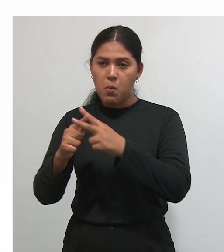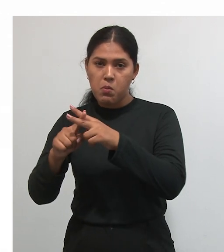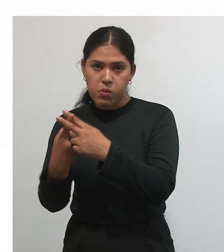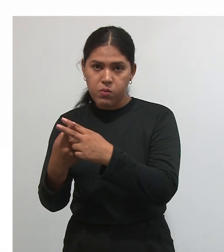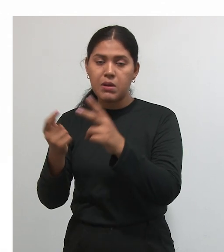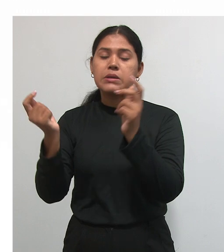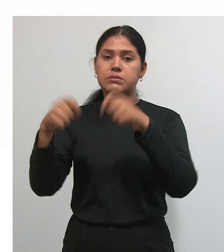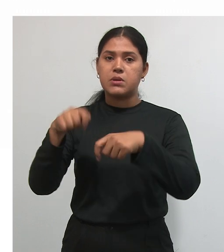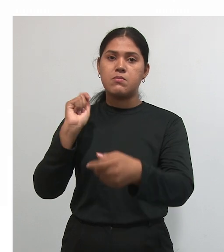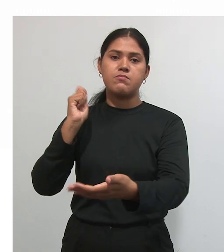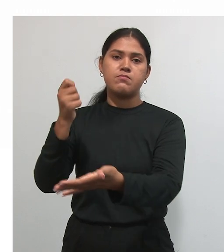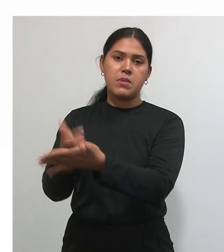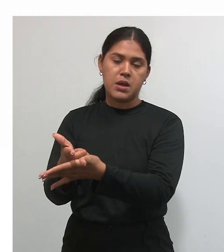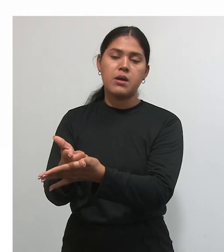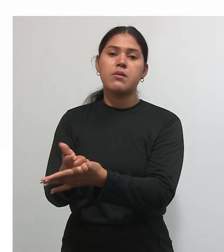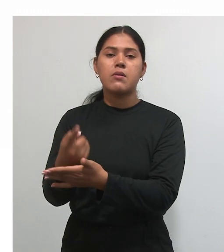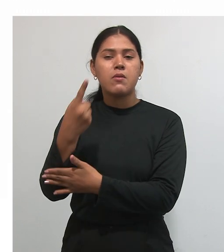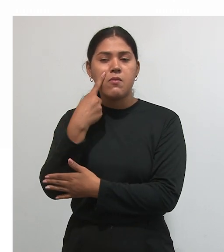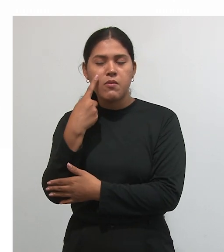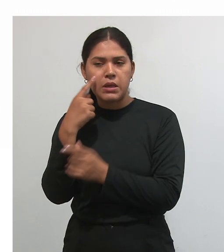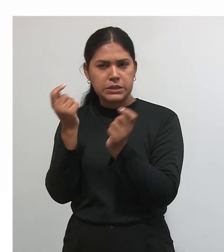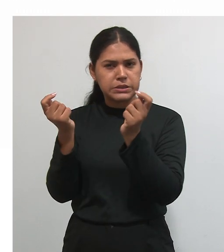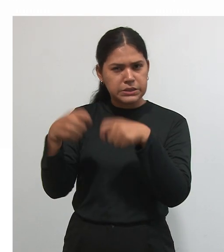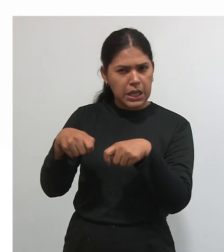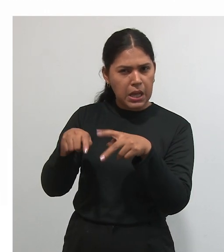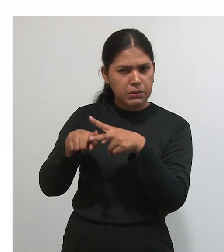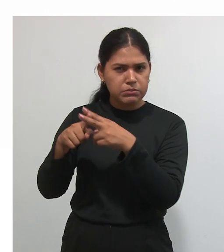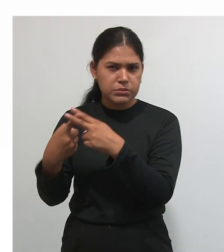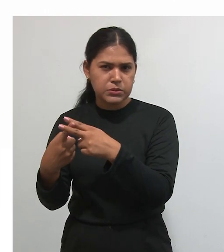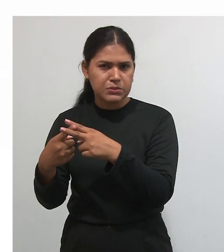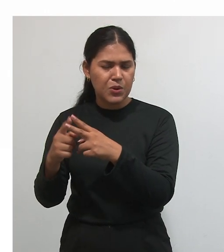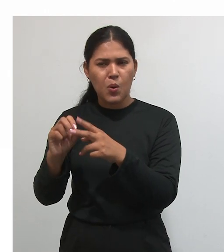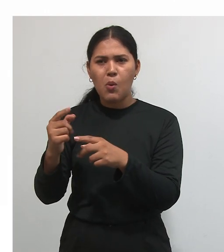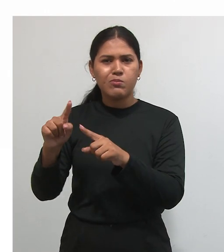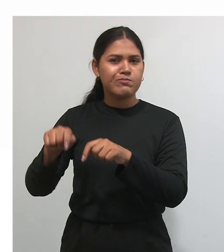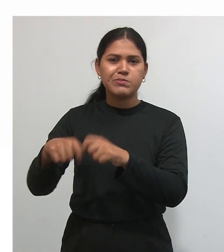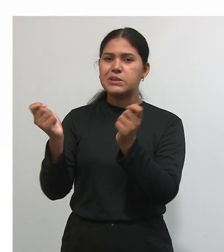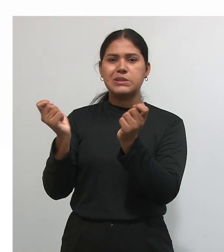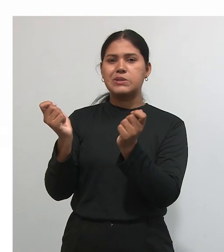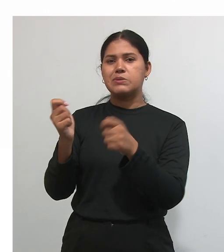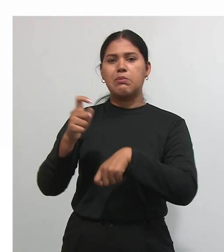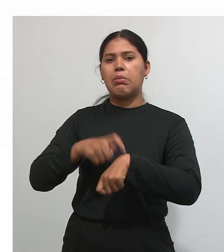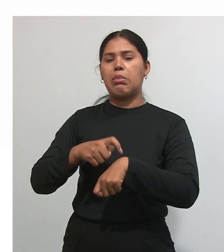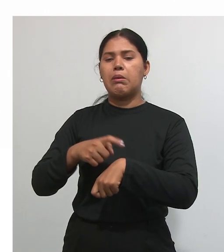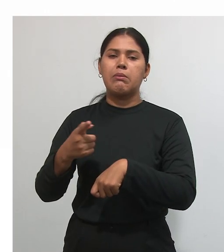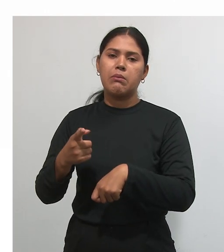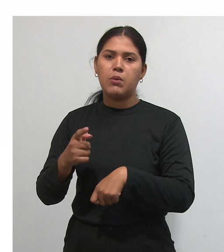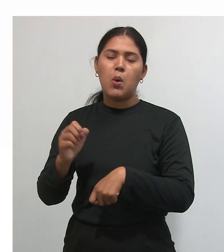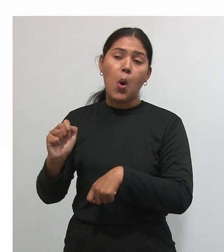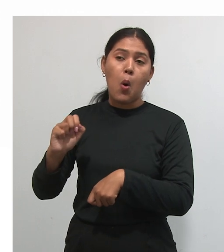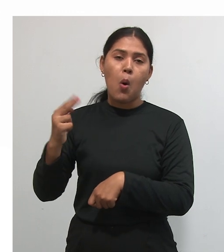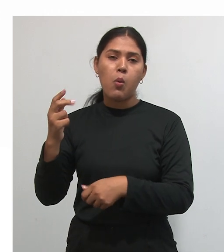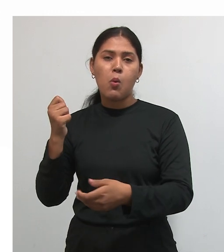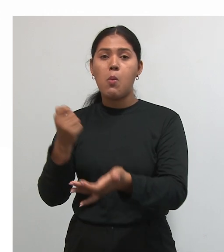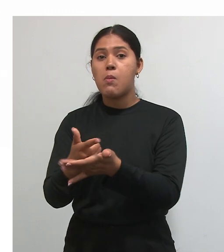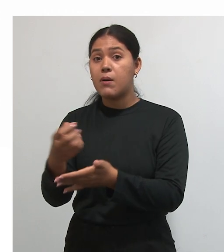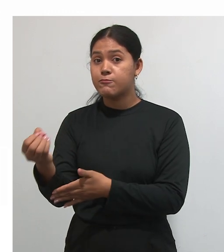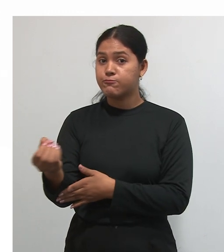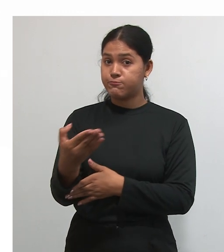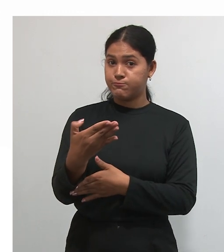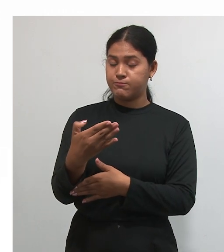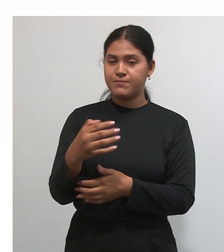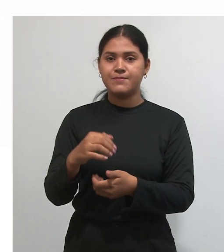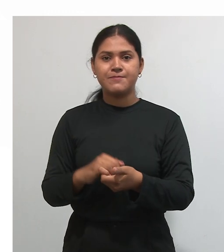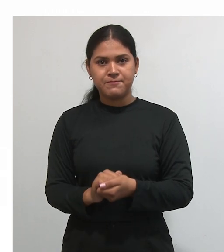ainda recuperável. Vai fazer uma análise de custo-benefício e vai ver, não, vamos recuperar, vale muito mais a pena do que comprar um